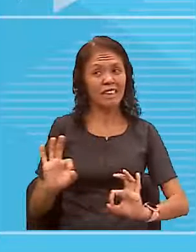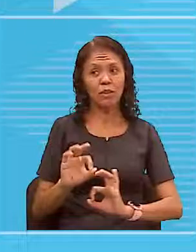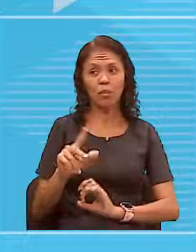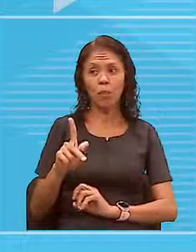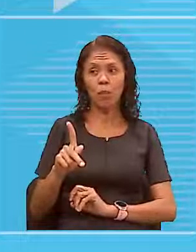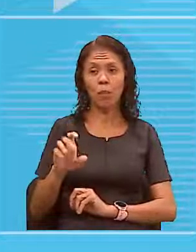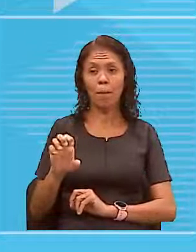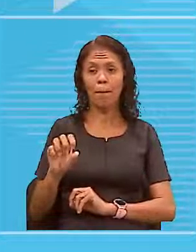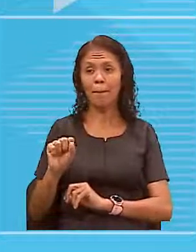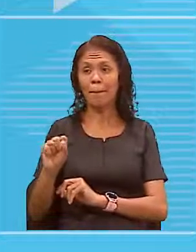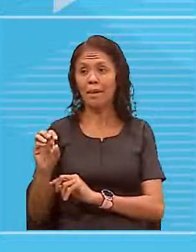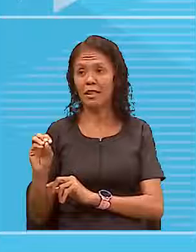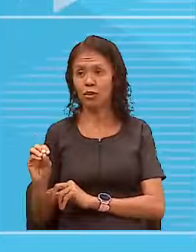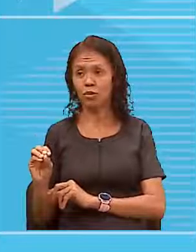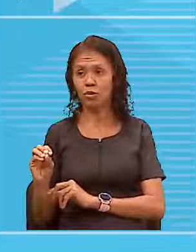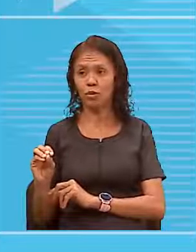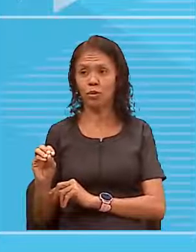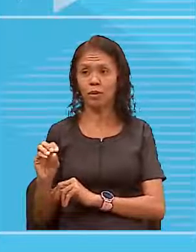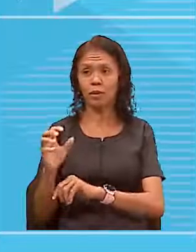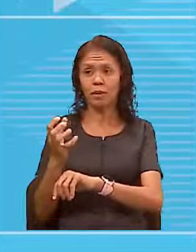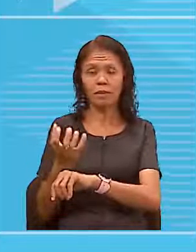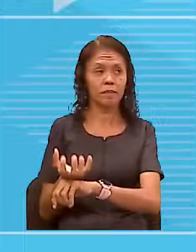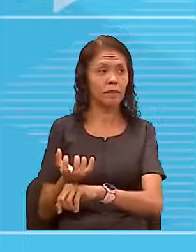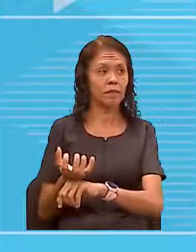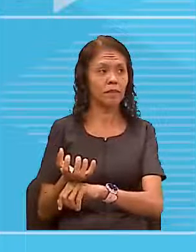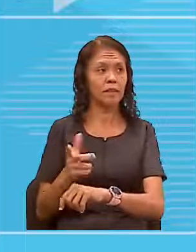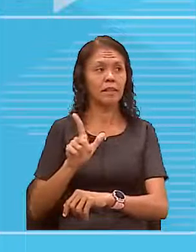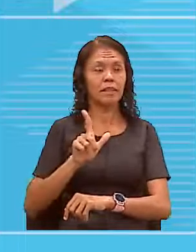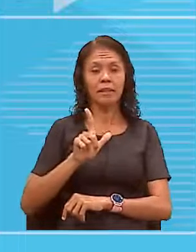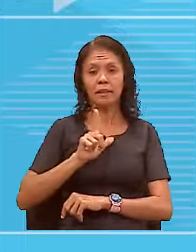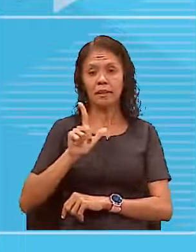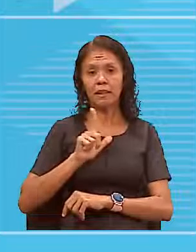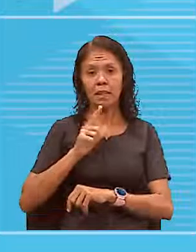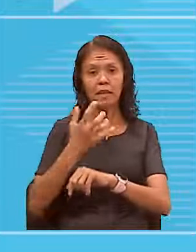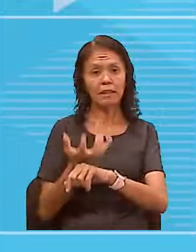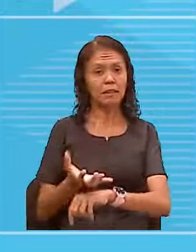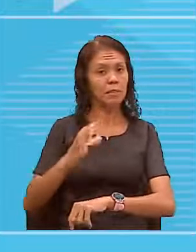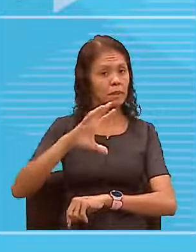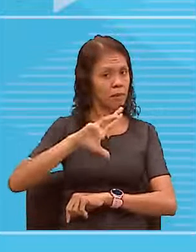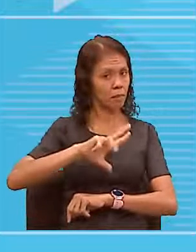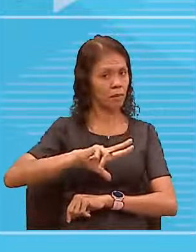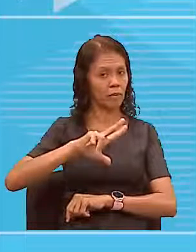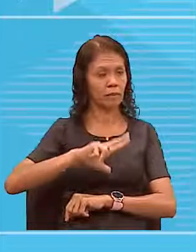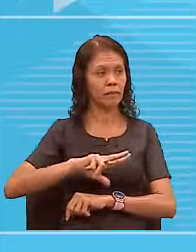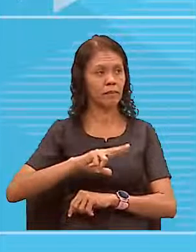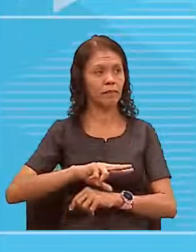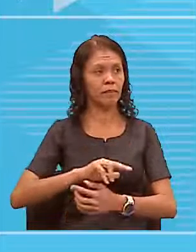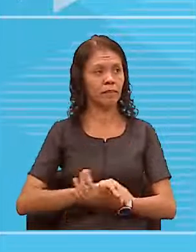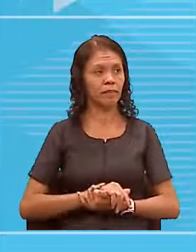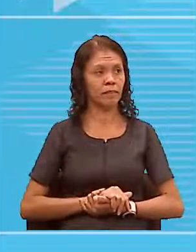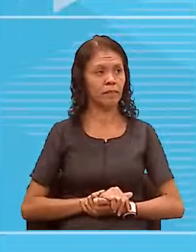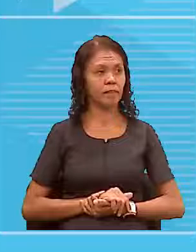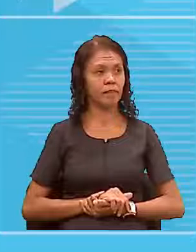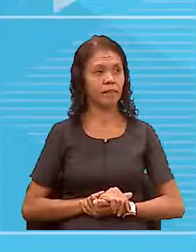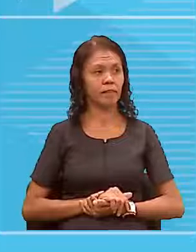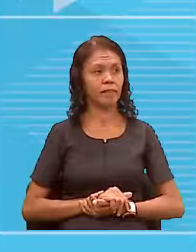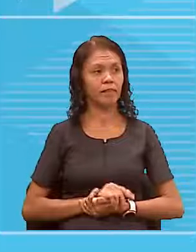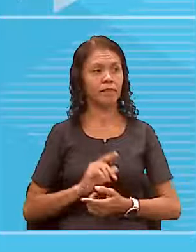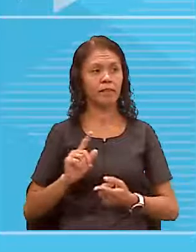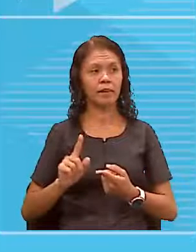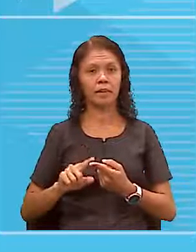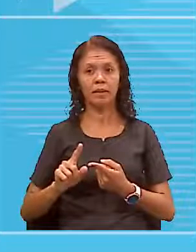português. Eu tenho português, né? Eu vou colocar só a abreviação para ficar mais fácil. Eu tenho português e mate,